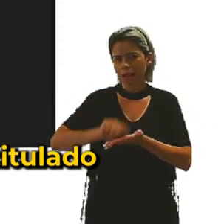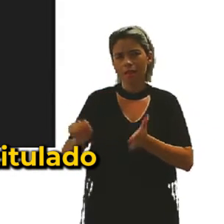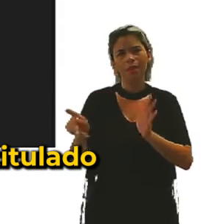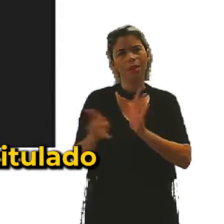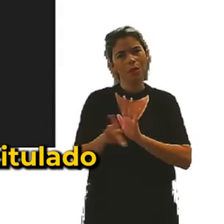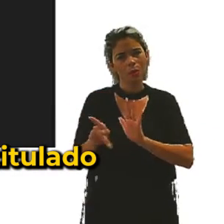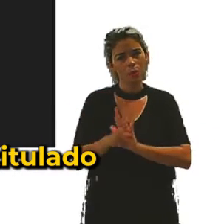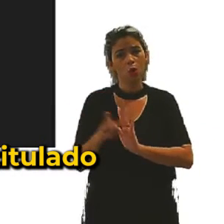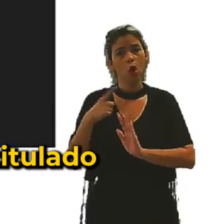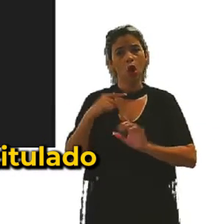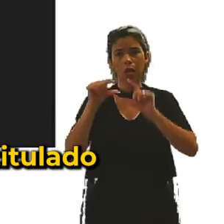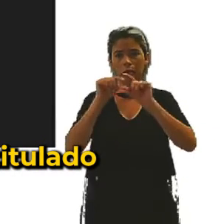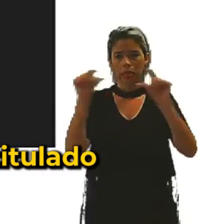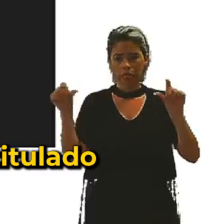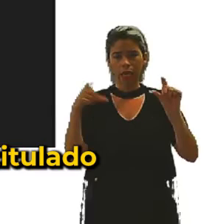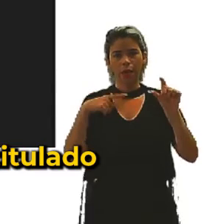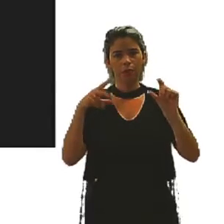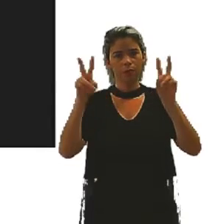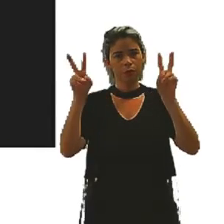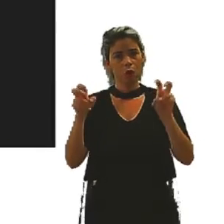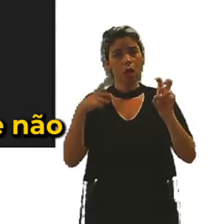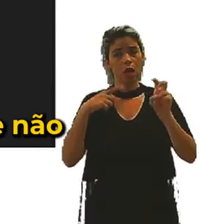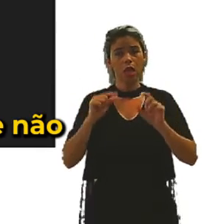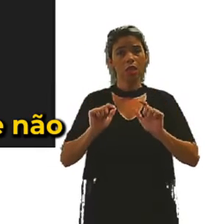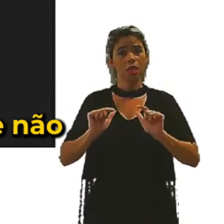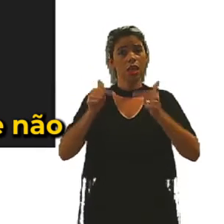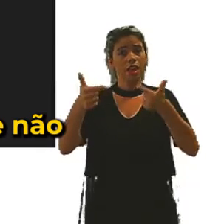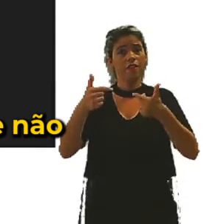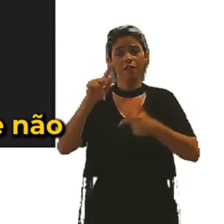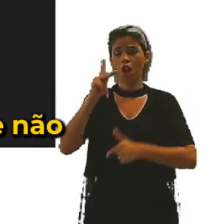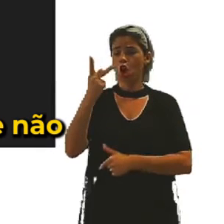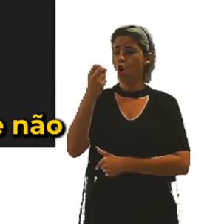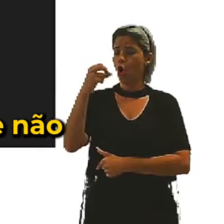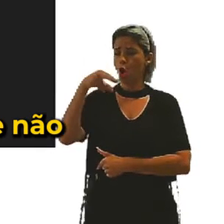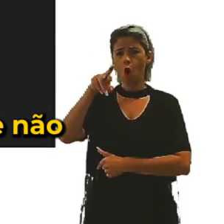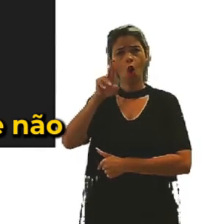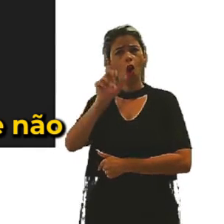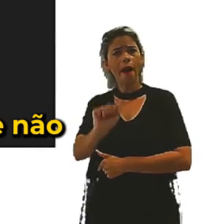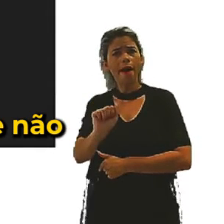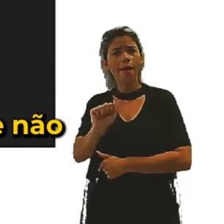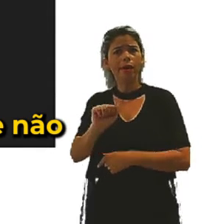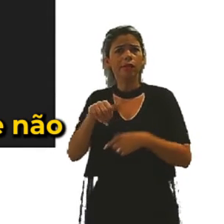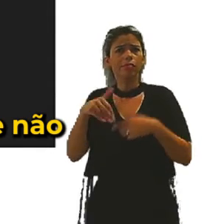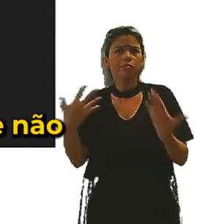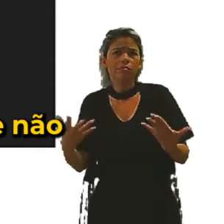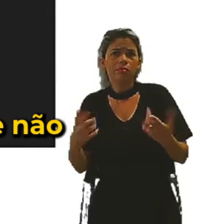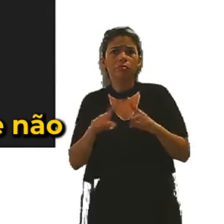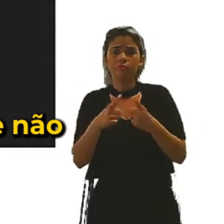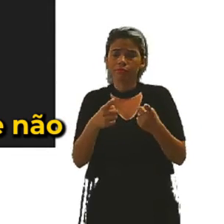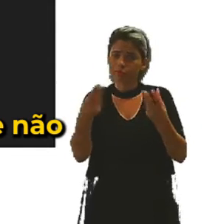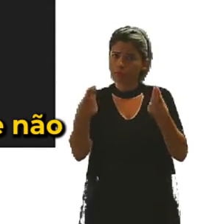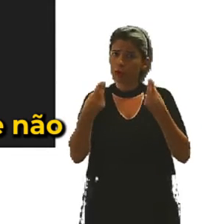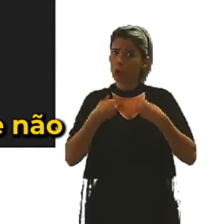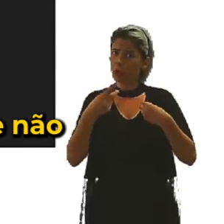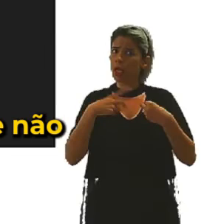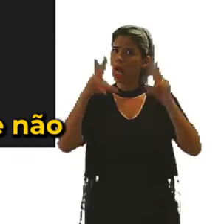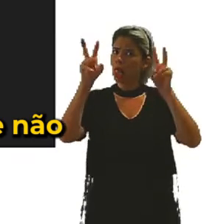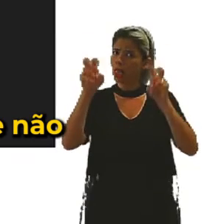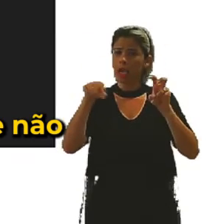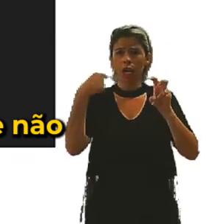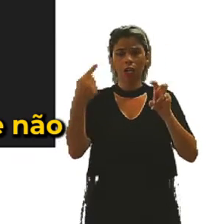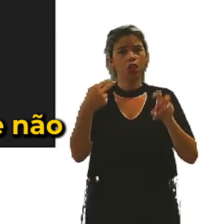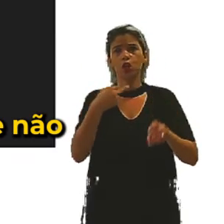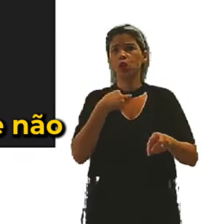Severi, intitulado Defesa da Honra em 2020, elas nos bradam, né, com vozes fortes, de que não